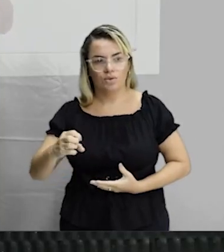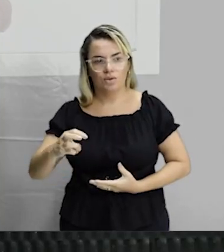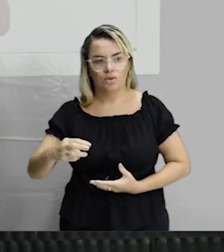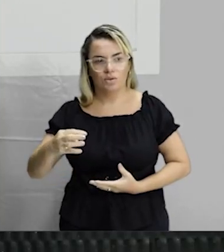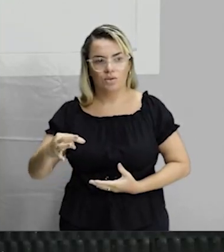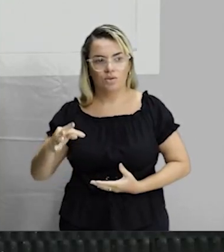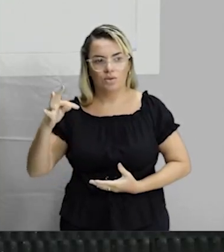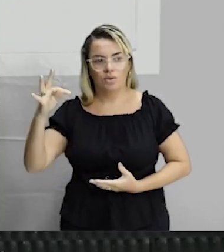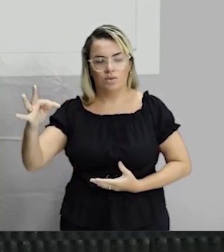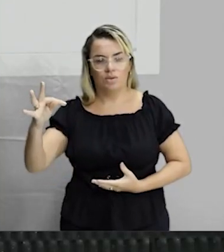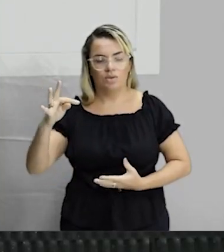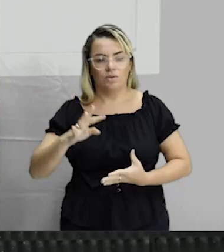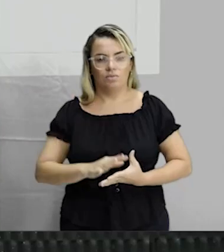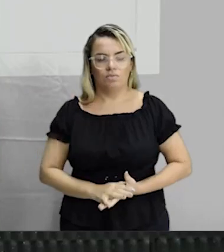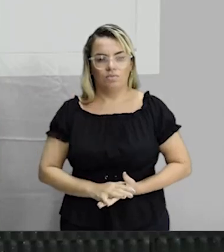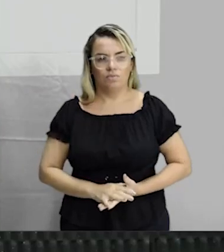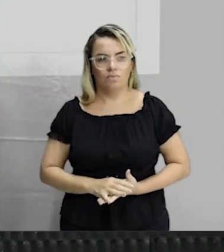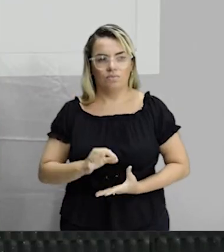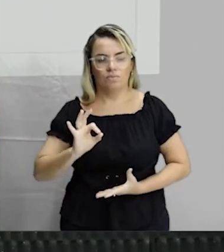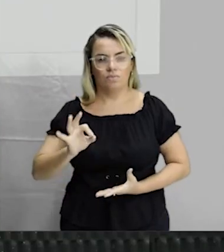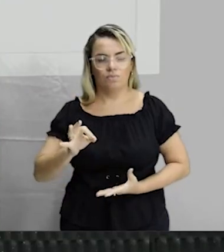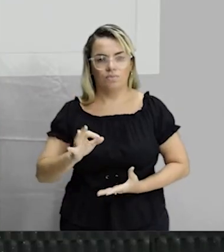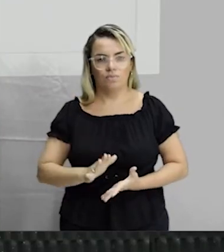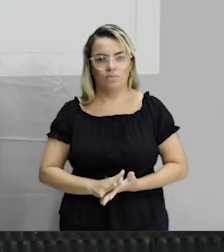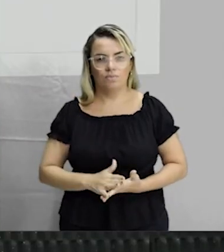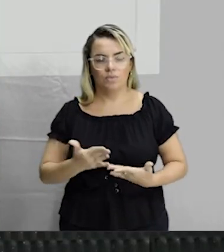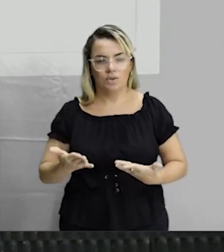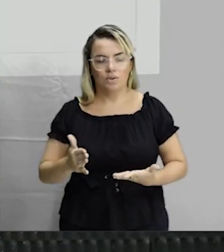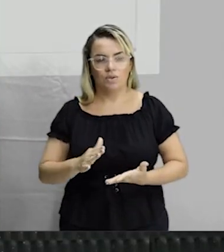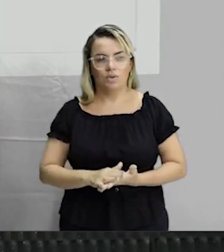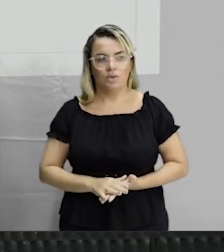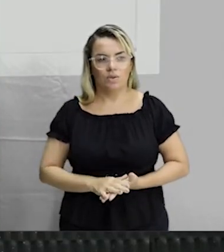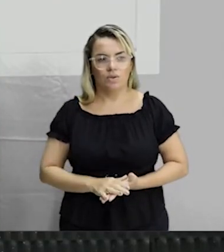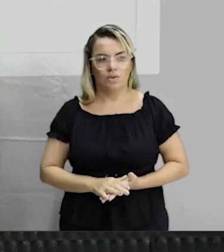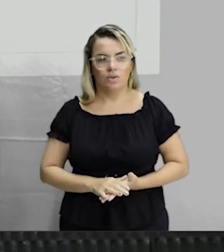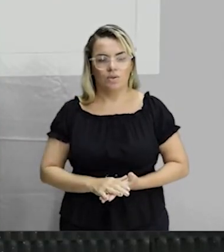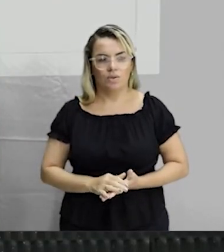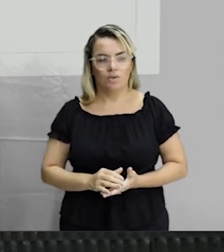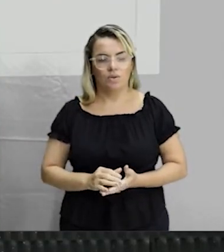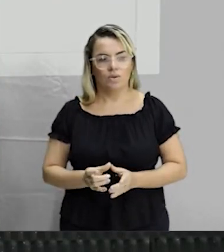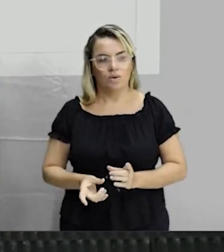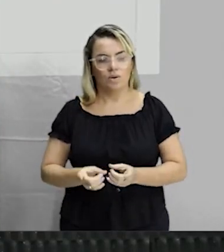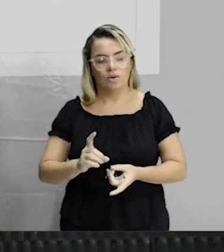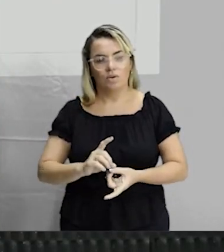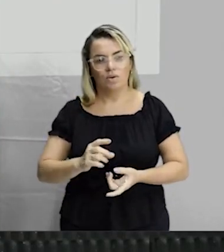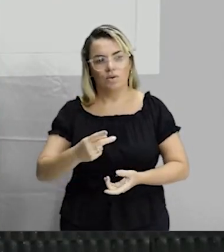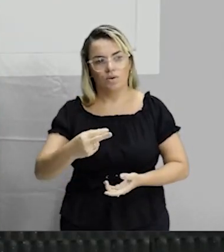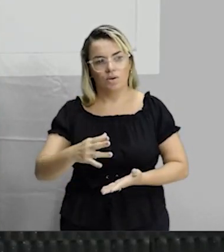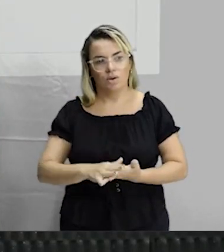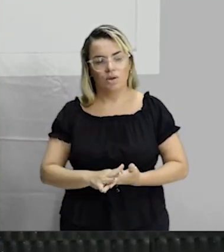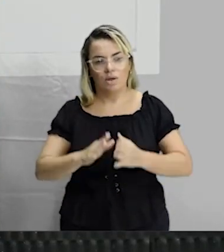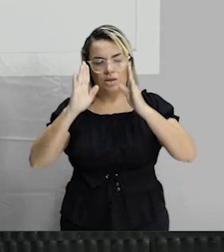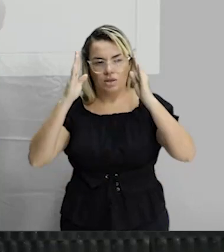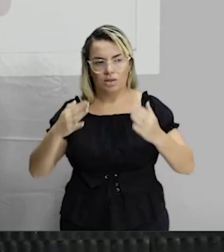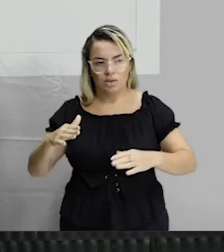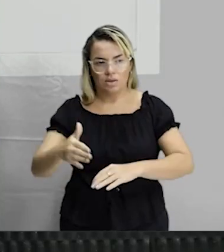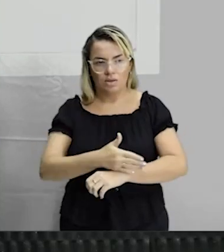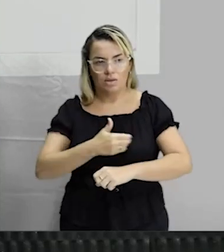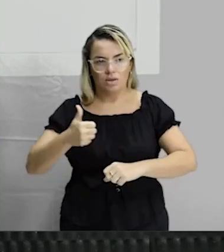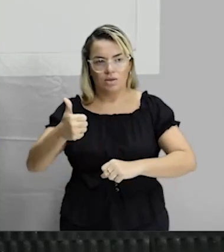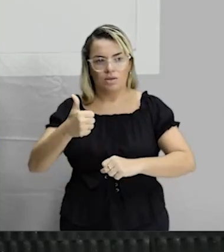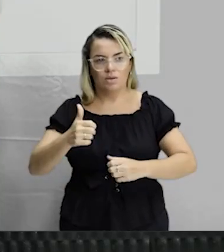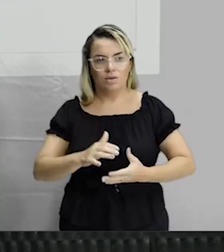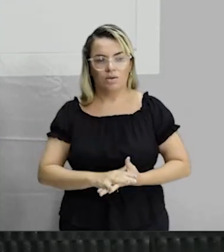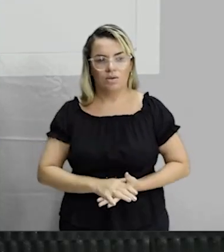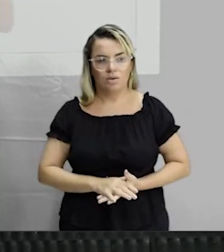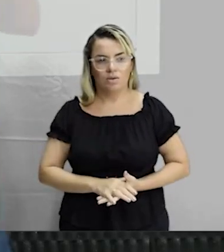t, certo? Vou só inverter essa igualdade para a gente analisar melhor. Tá? Vou